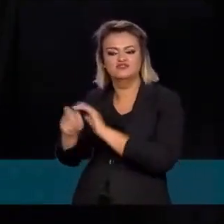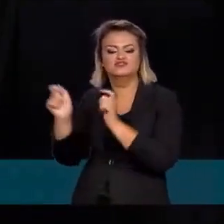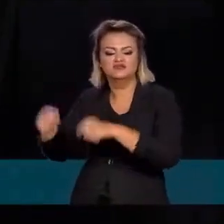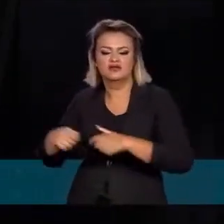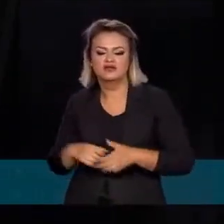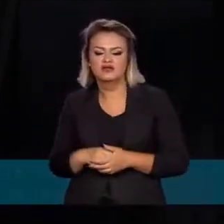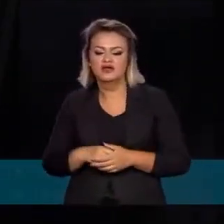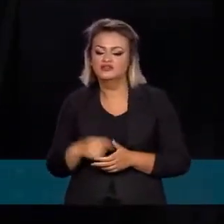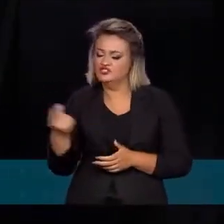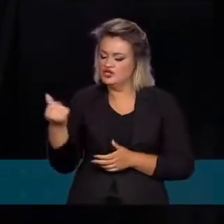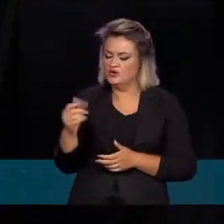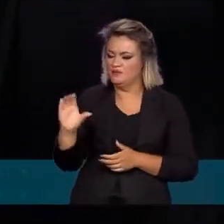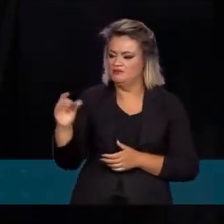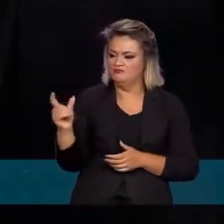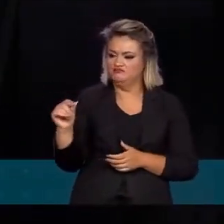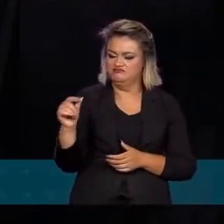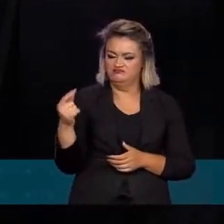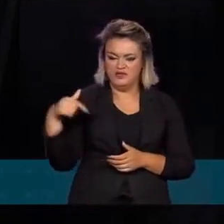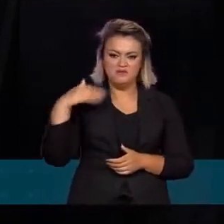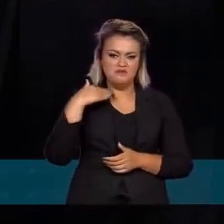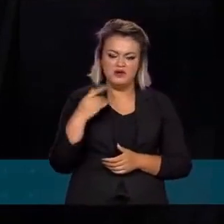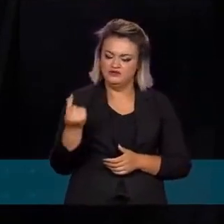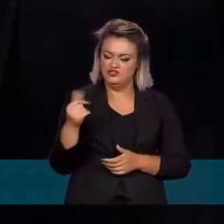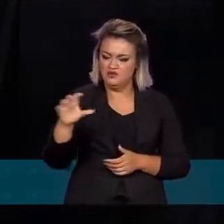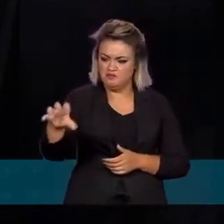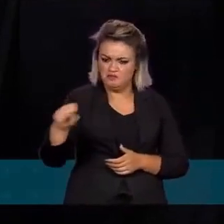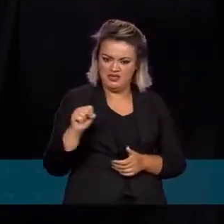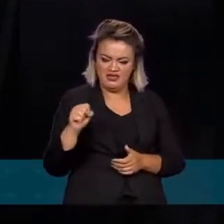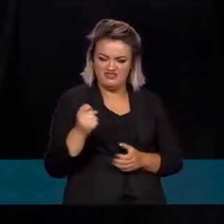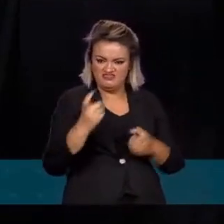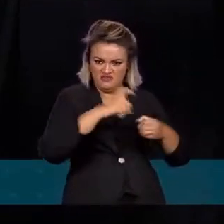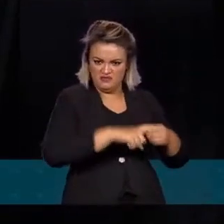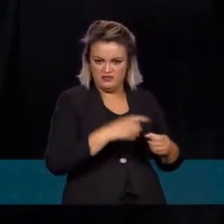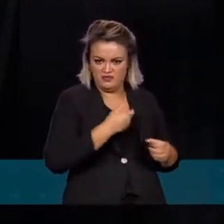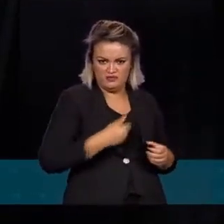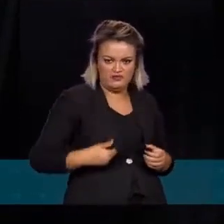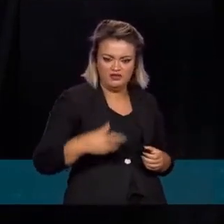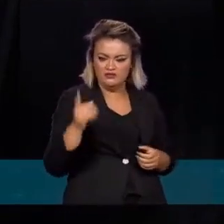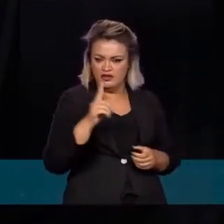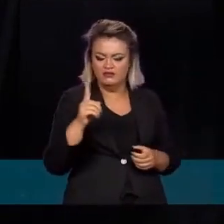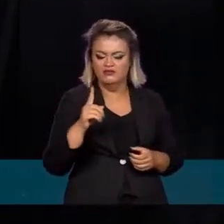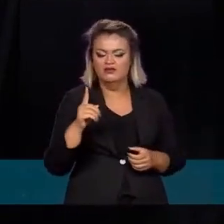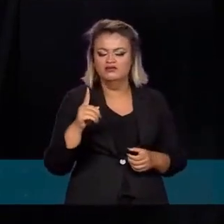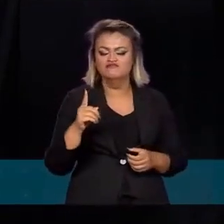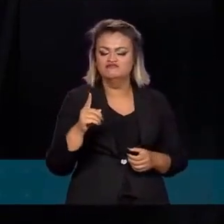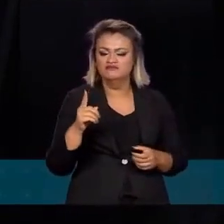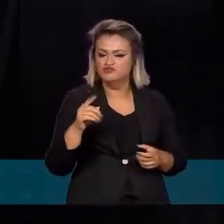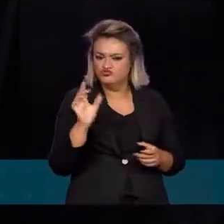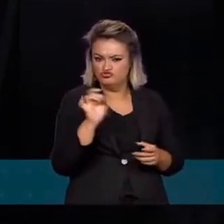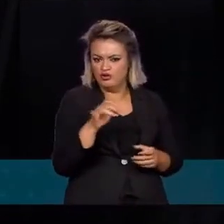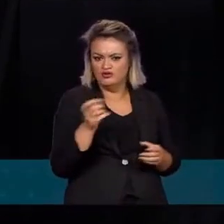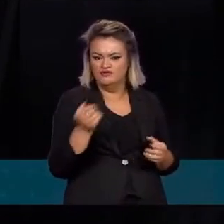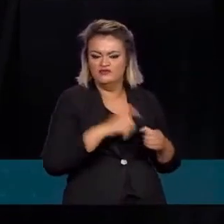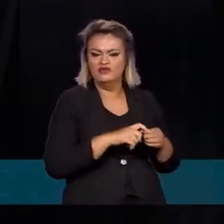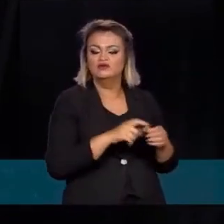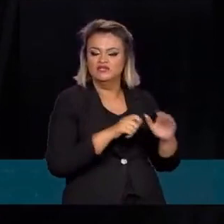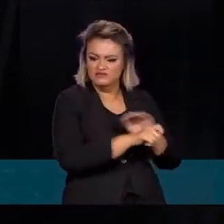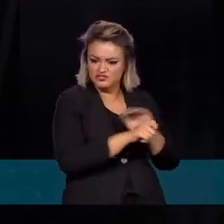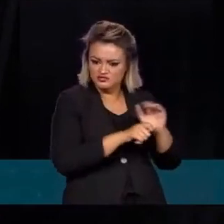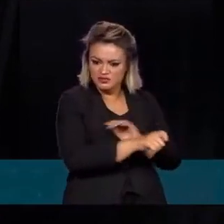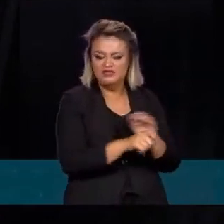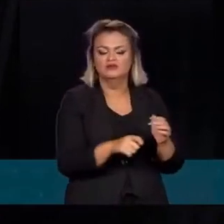e devolver para o governo esse banco tem que pegar dinheiro devolver para o governo gerando investimento gerando emprego